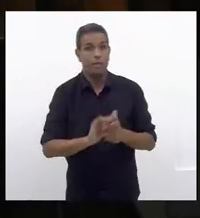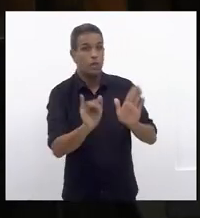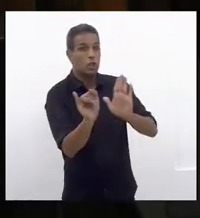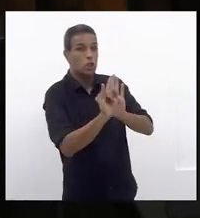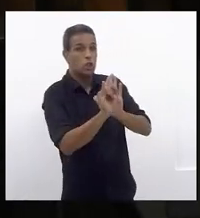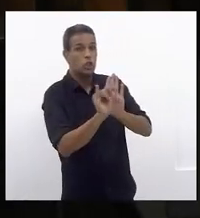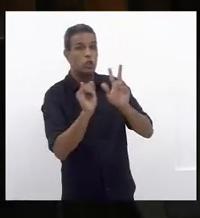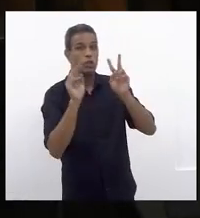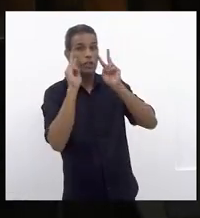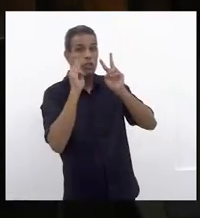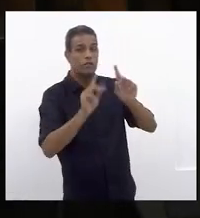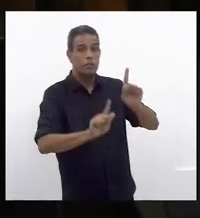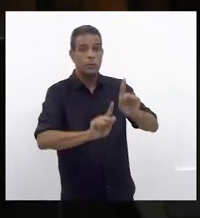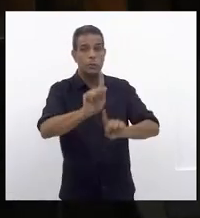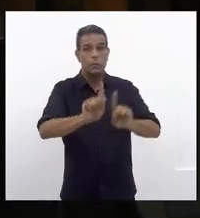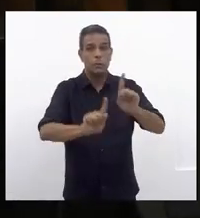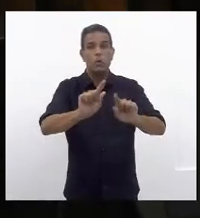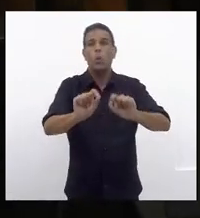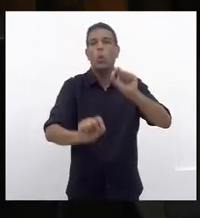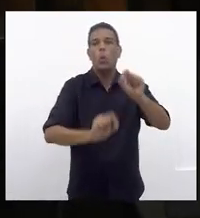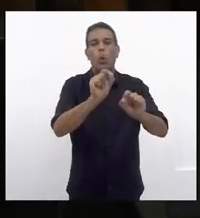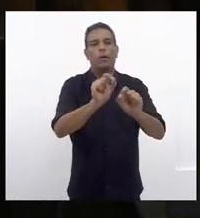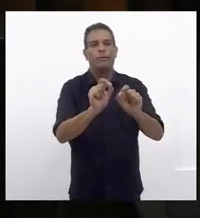de licitação previa